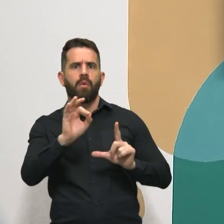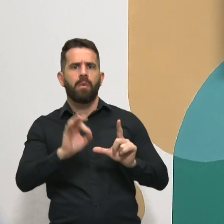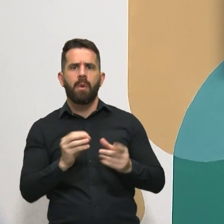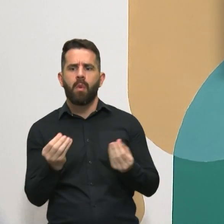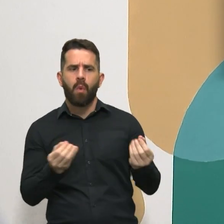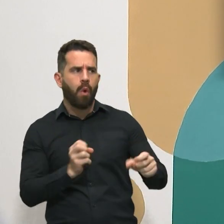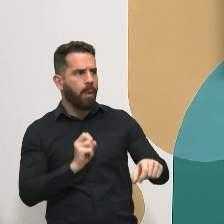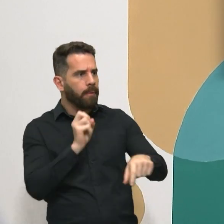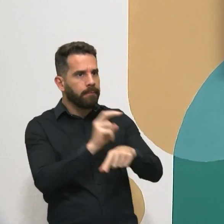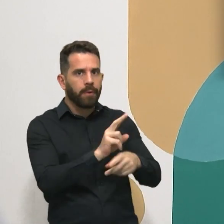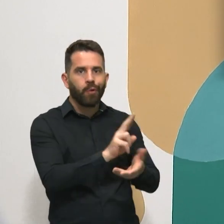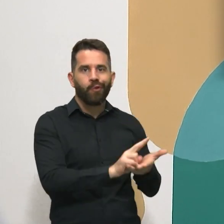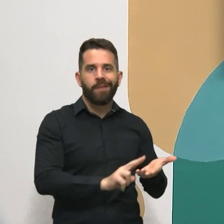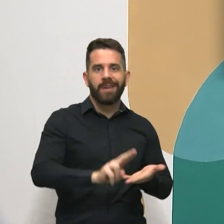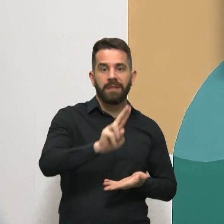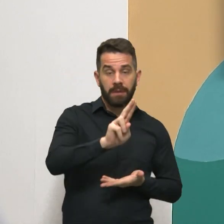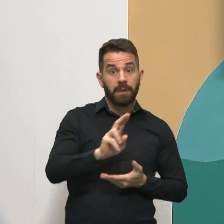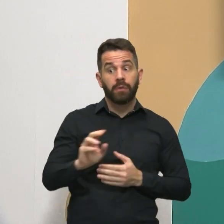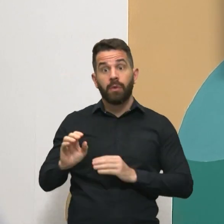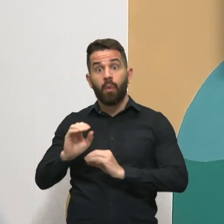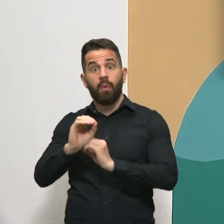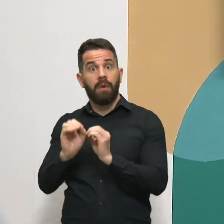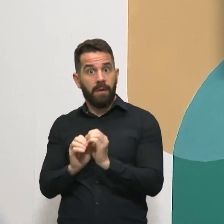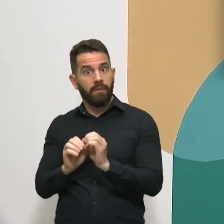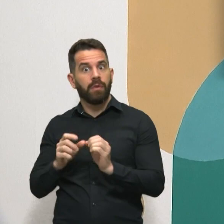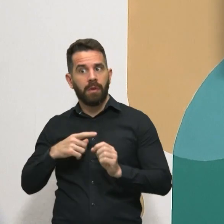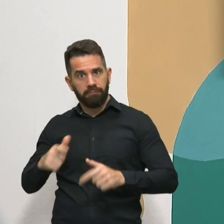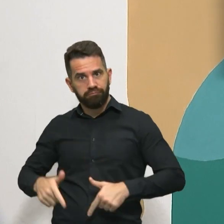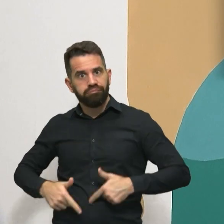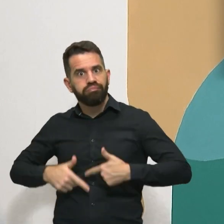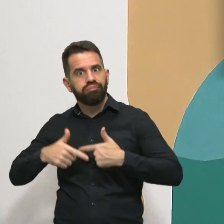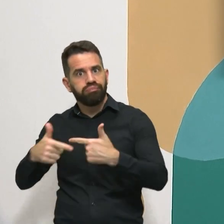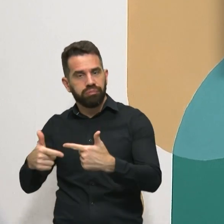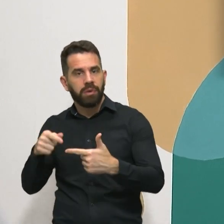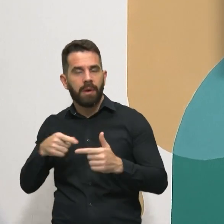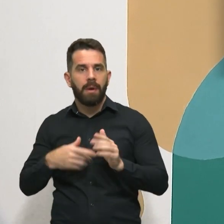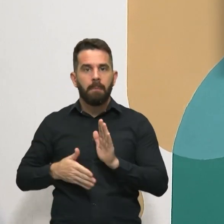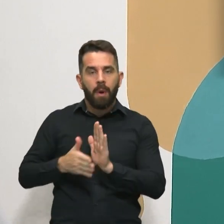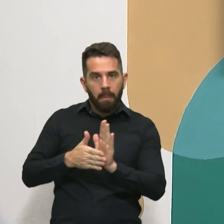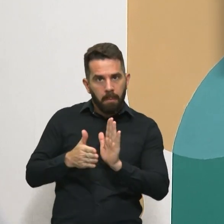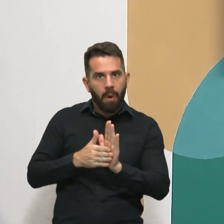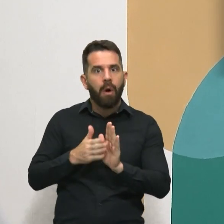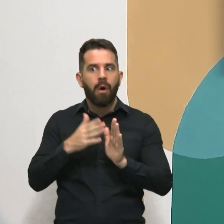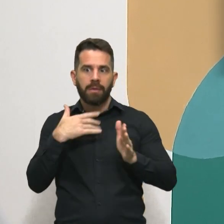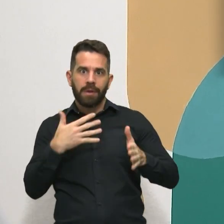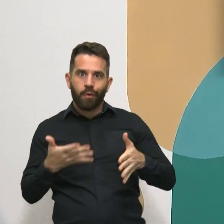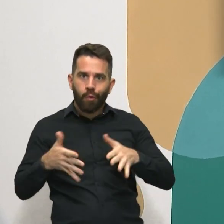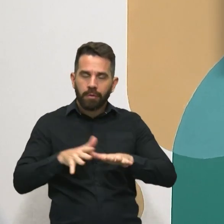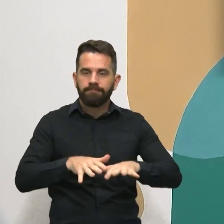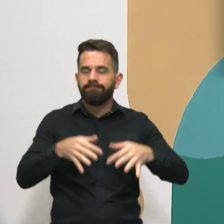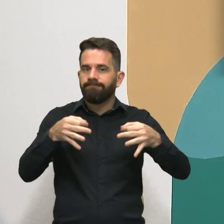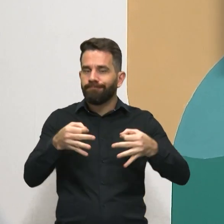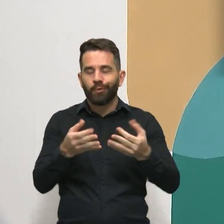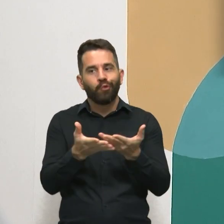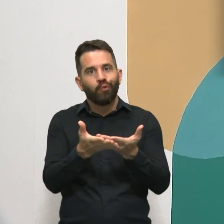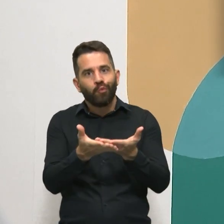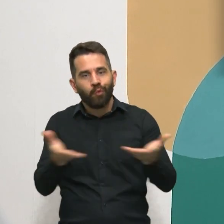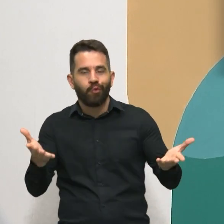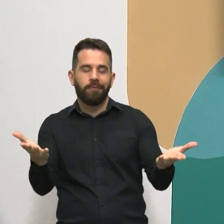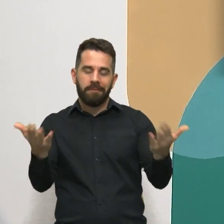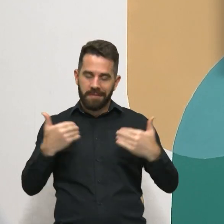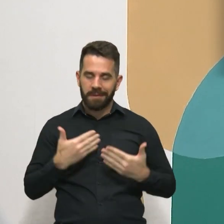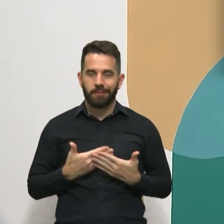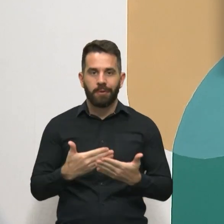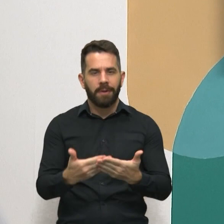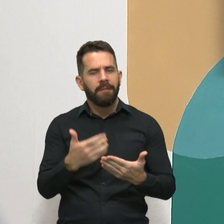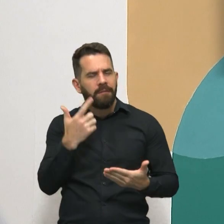ensino superior. A UFG tem investido em políticas públicas e inclusão para ser uma universidade de fato para todos. Vem com a gente